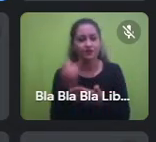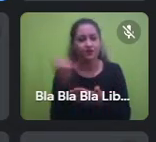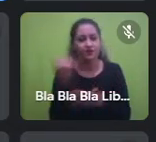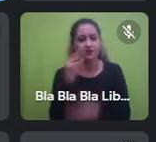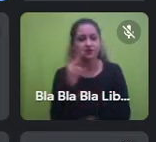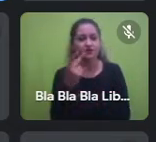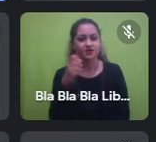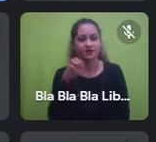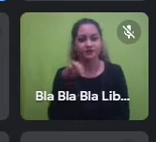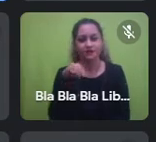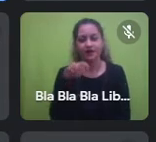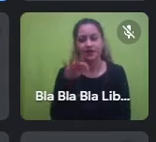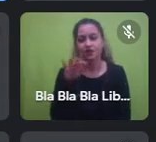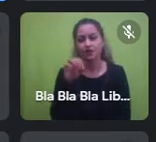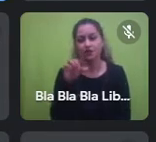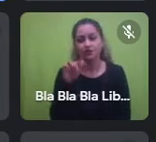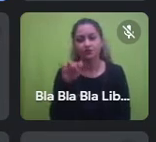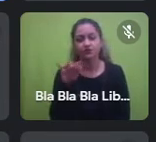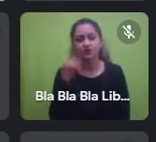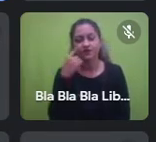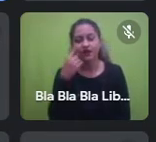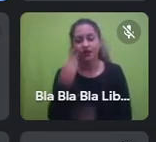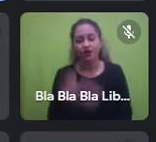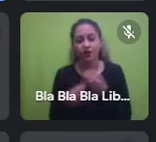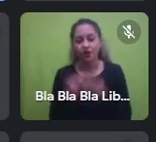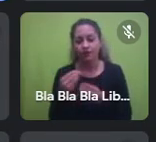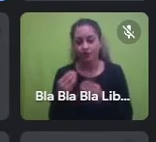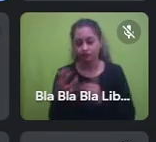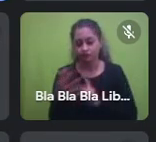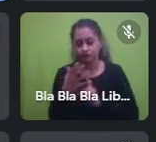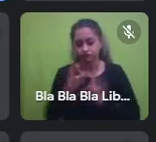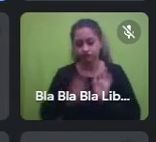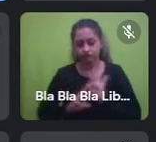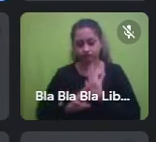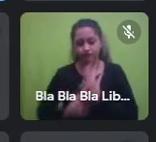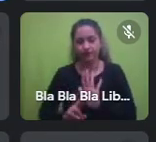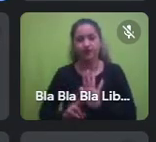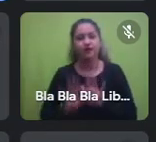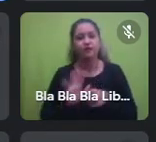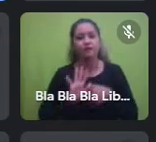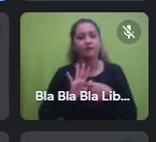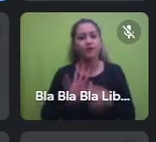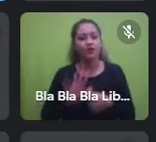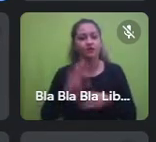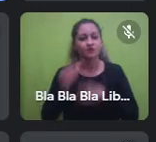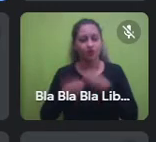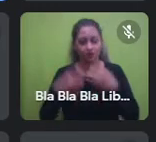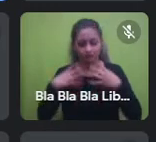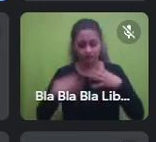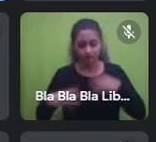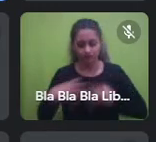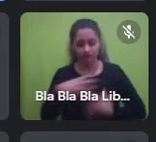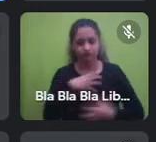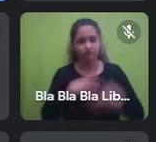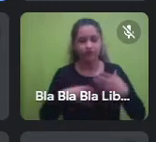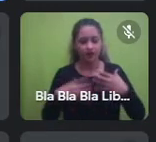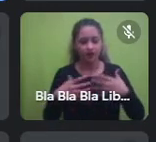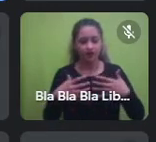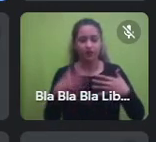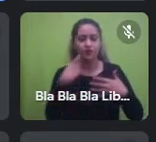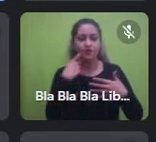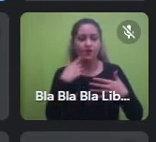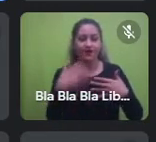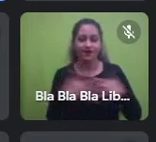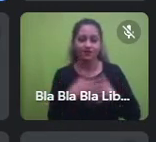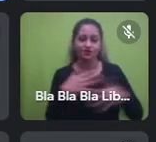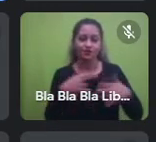agora como é que está sendo essa reação aguda, né? Essa reação do sistema hematológico do peixe sobre essas condições.